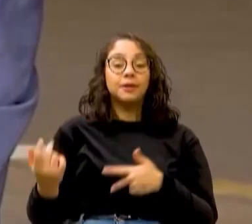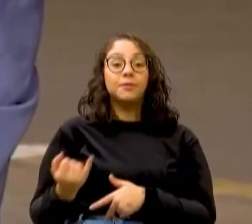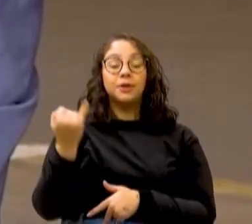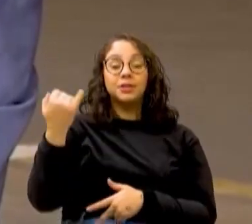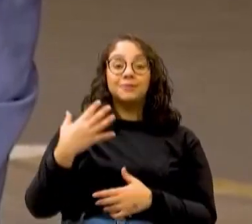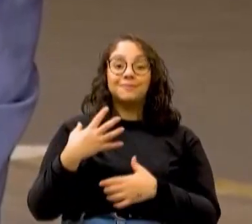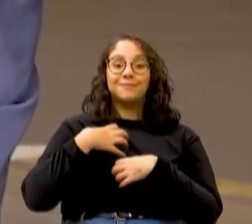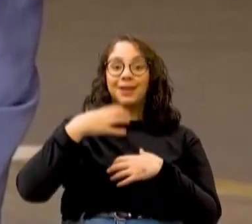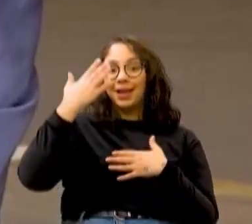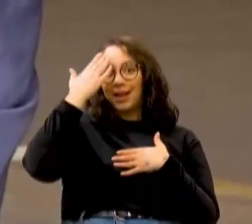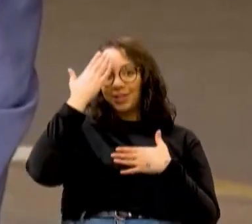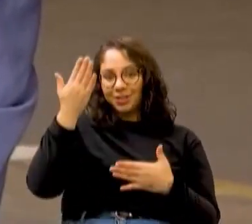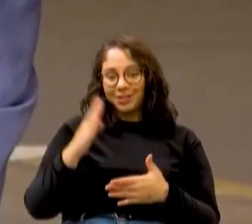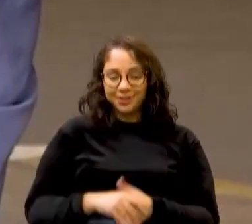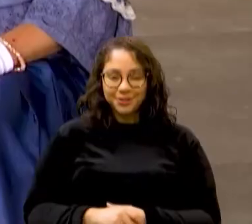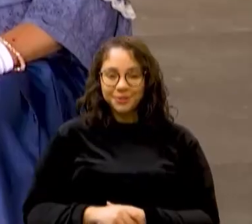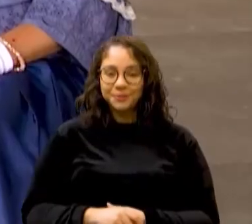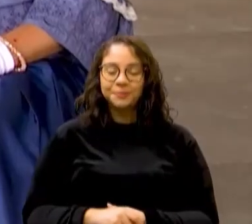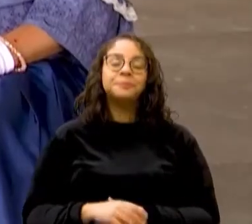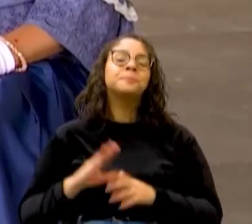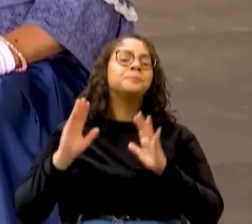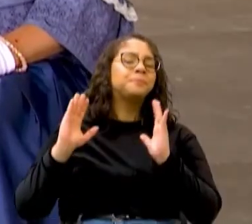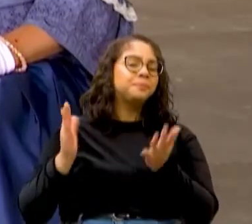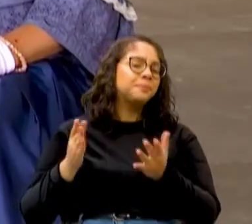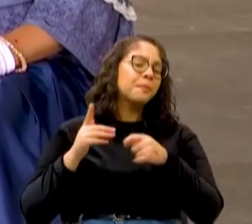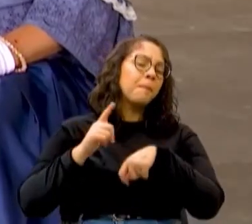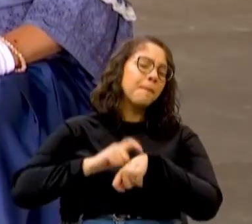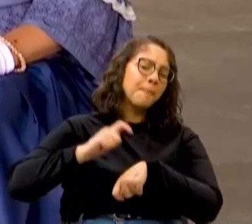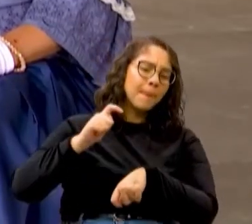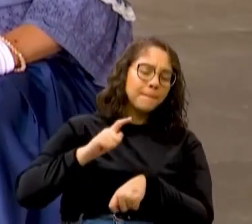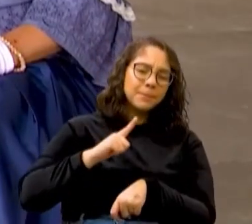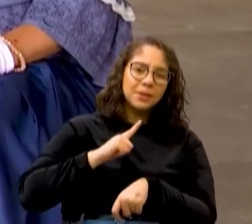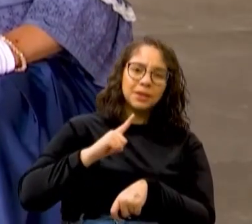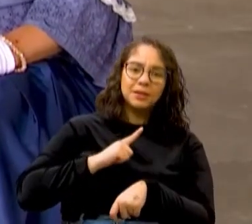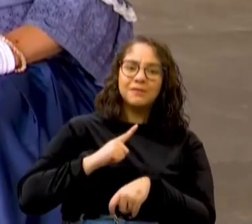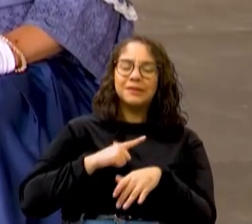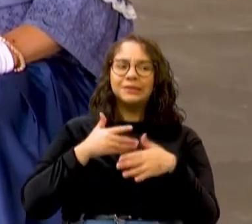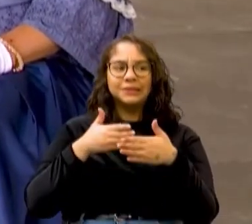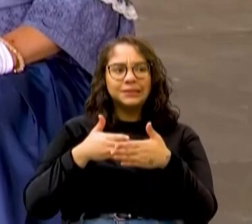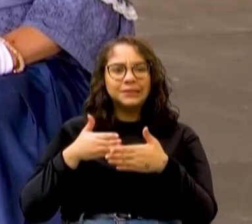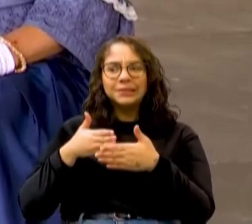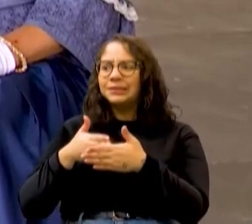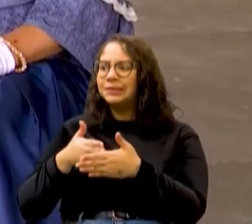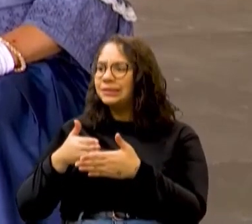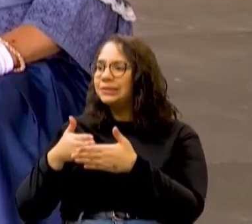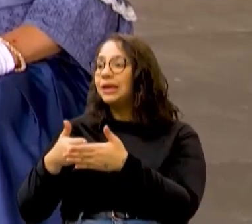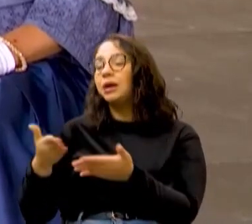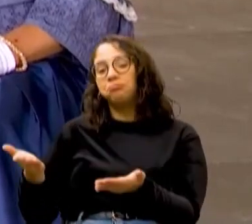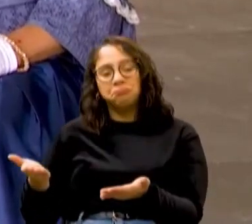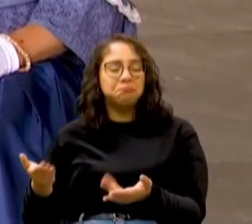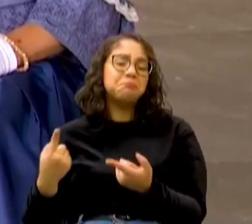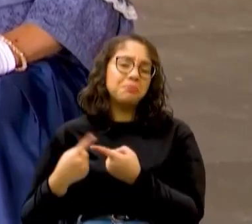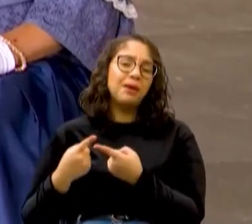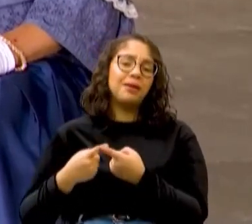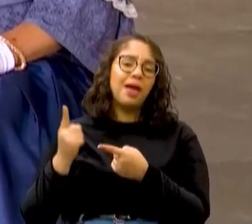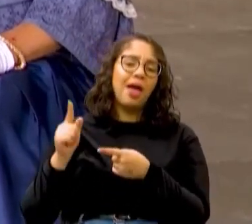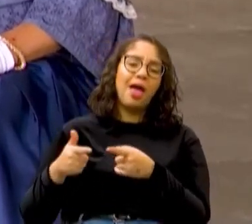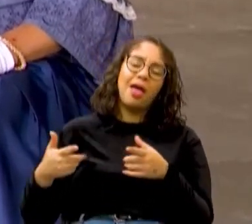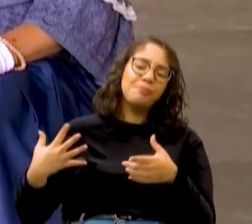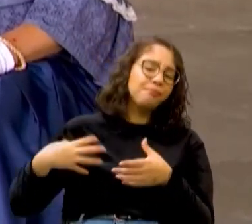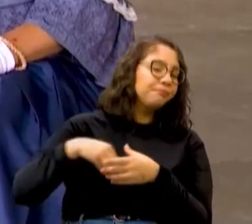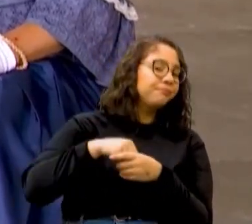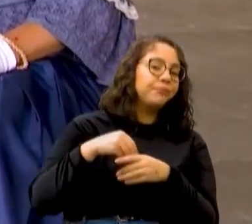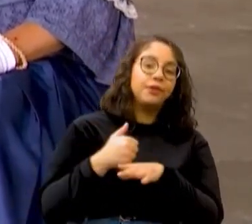e é muito gratificante já passei por momentos obstáculos claro que fazem